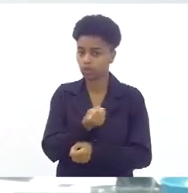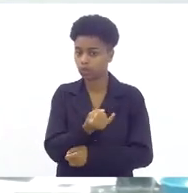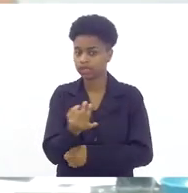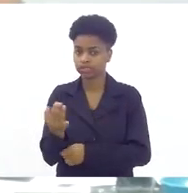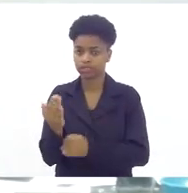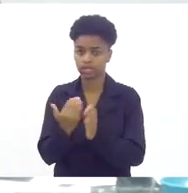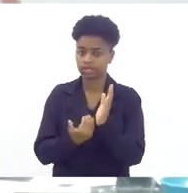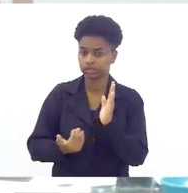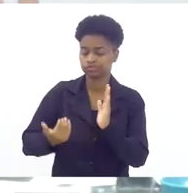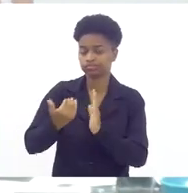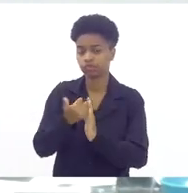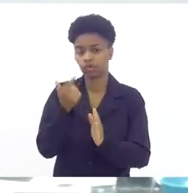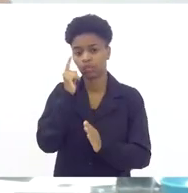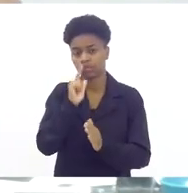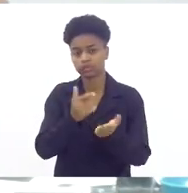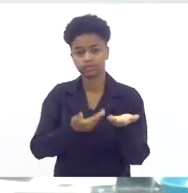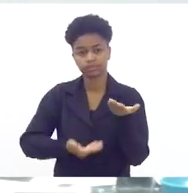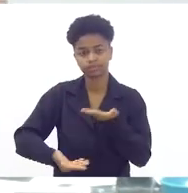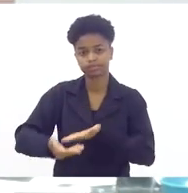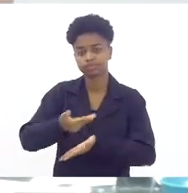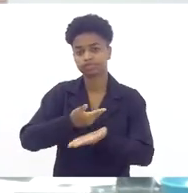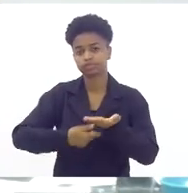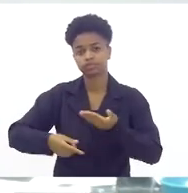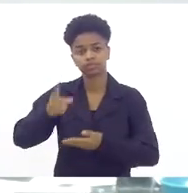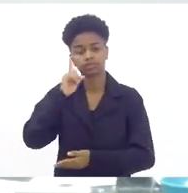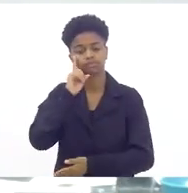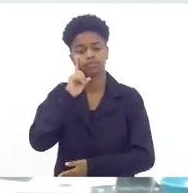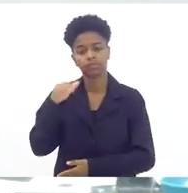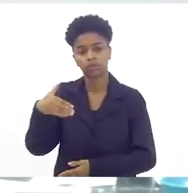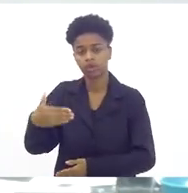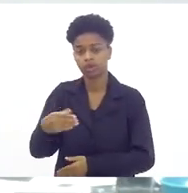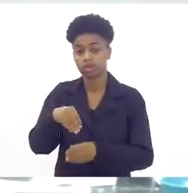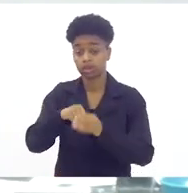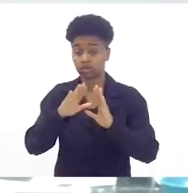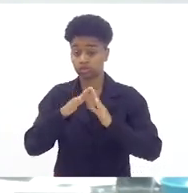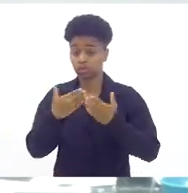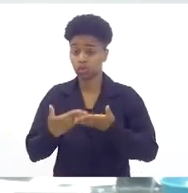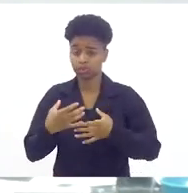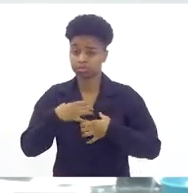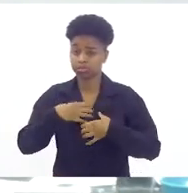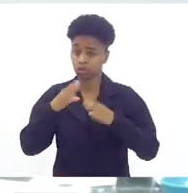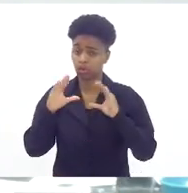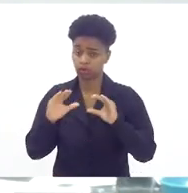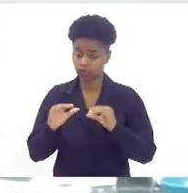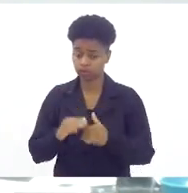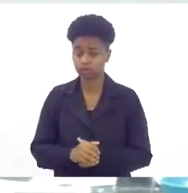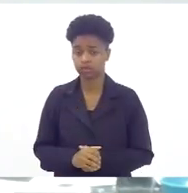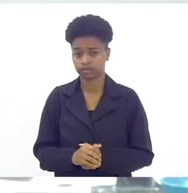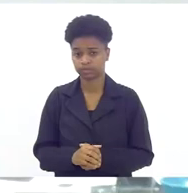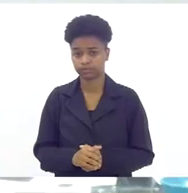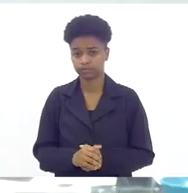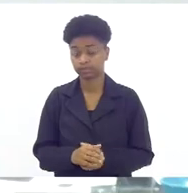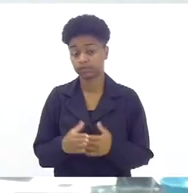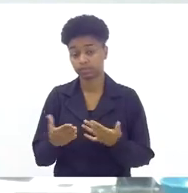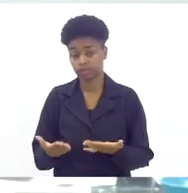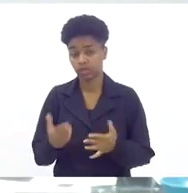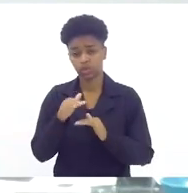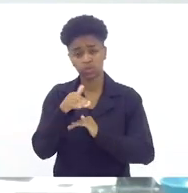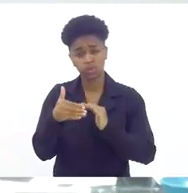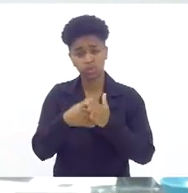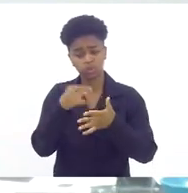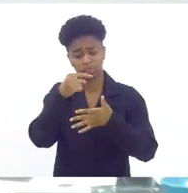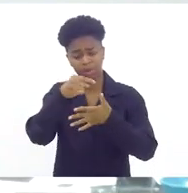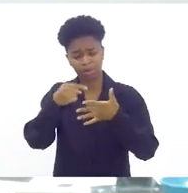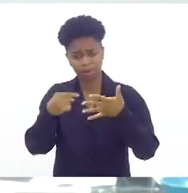uma dinâmica de rotina escolar mais confortável e isso tudo ele